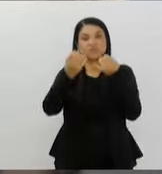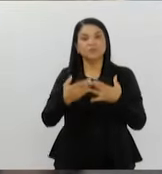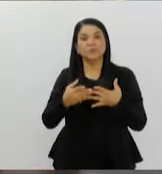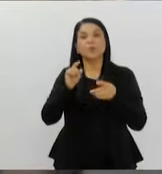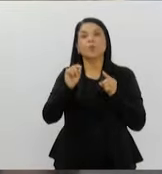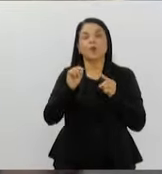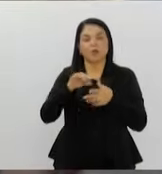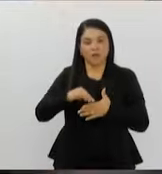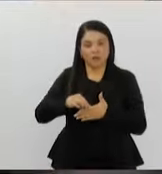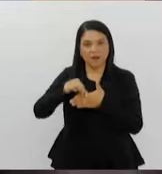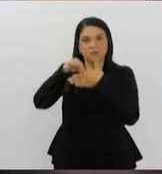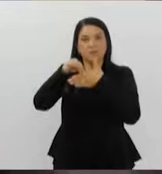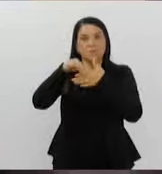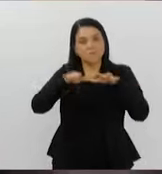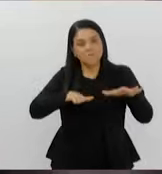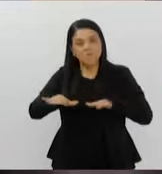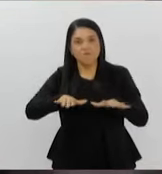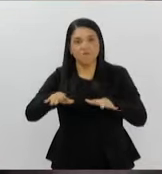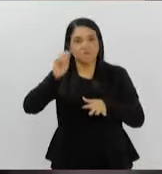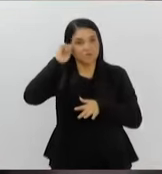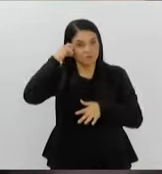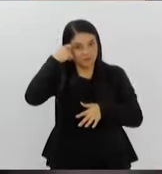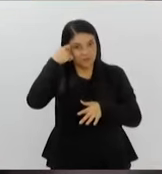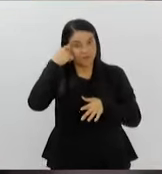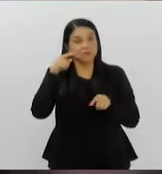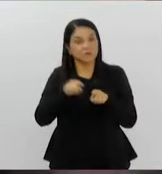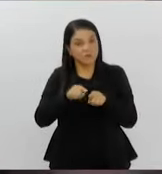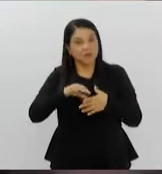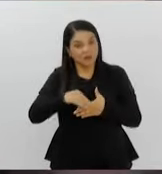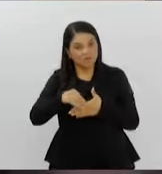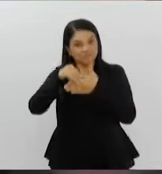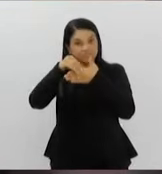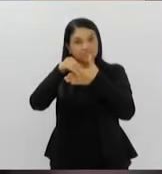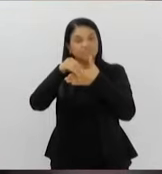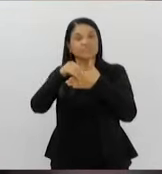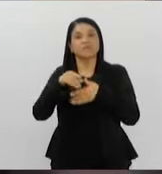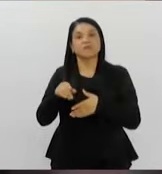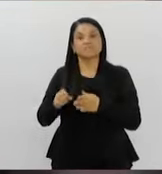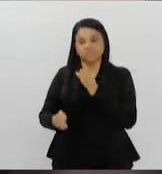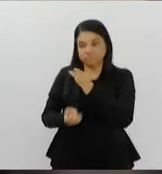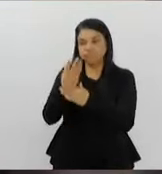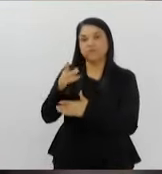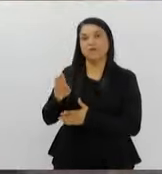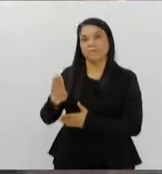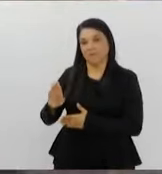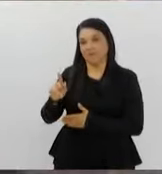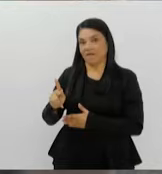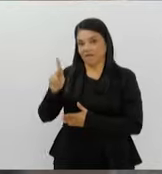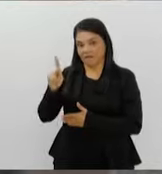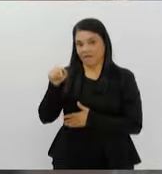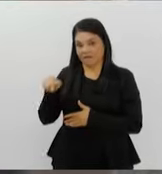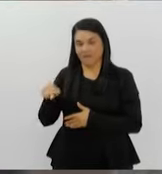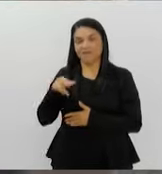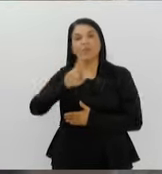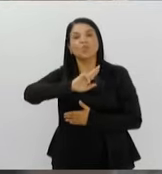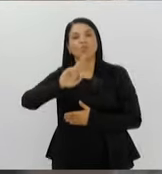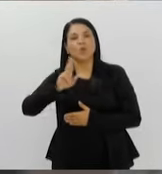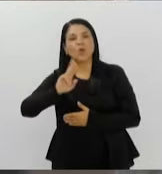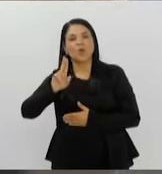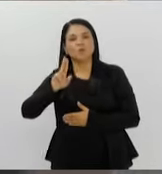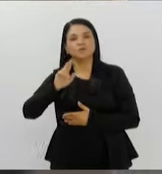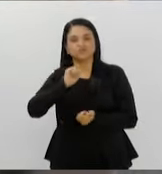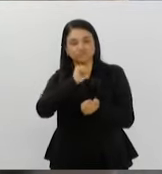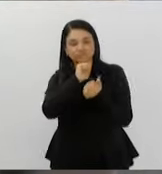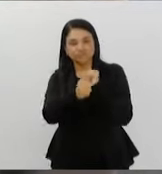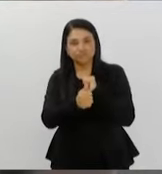A militância do movimento negro e a militância que, inclusive, criou o BK. Abebe Bequila tem o nome de um